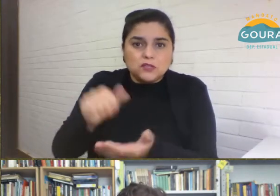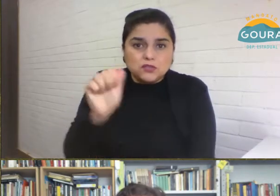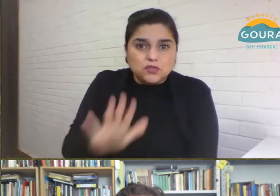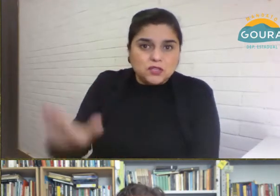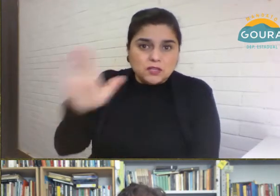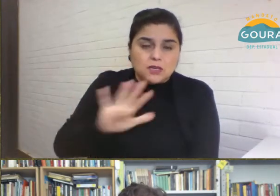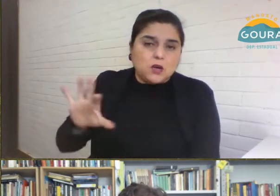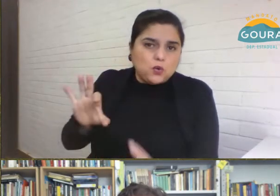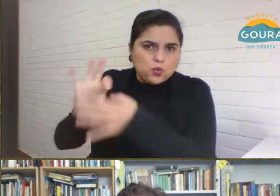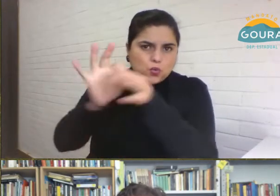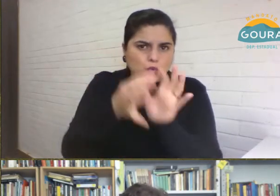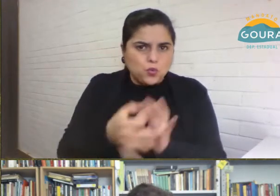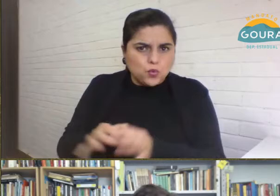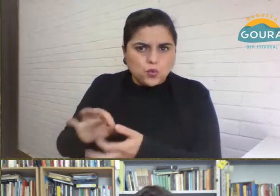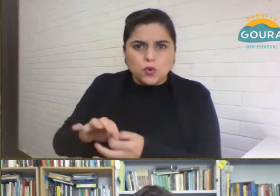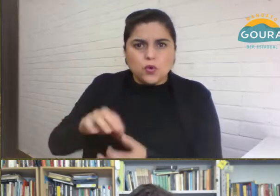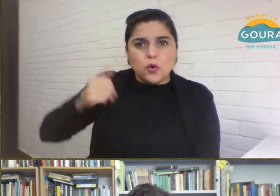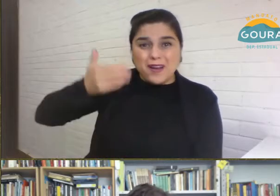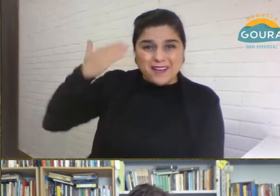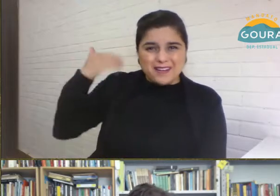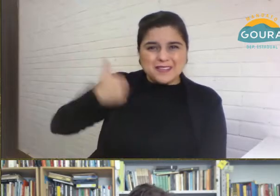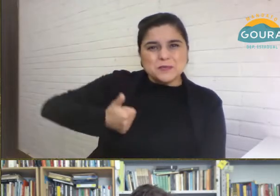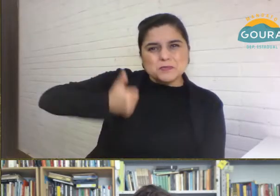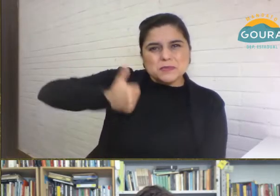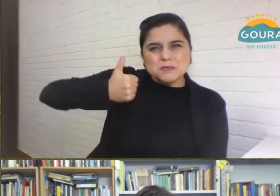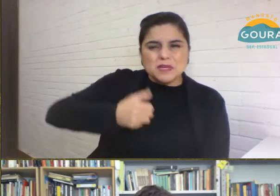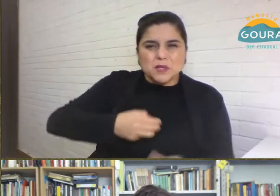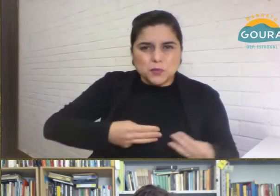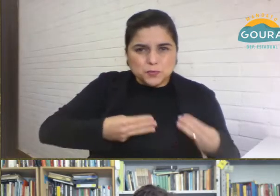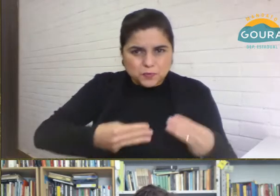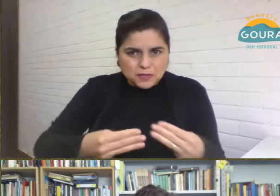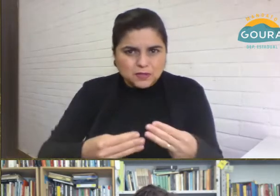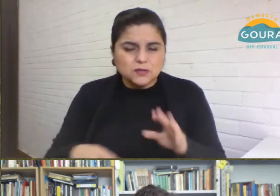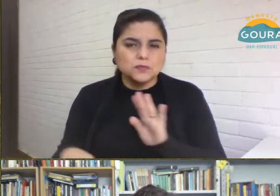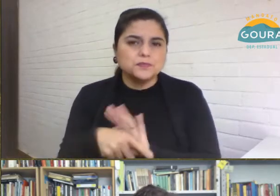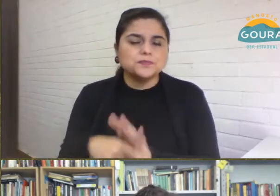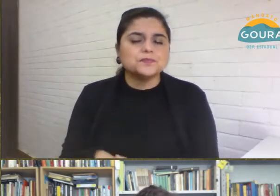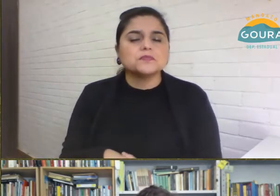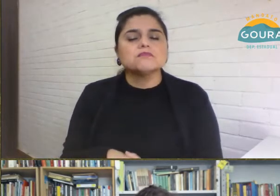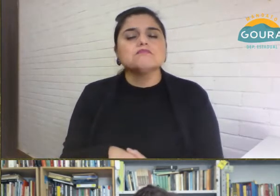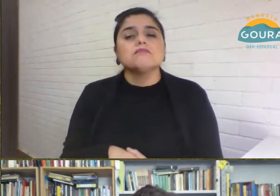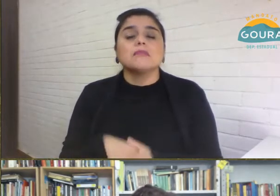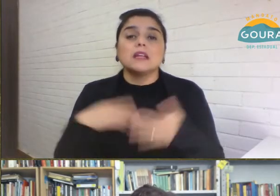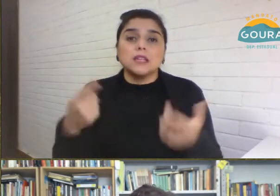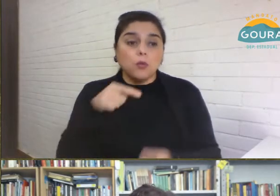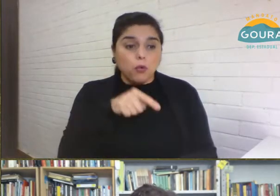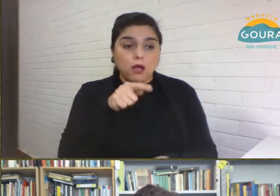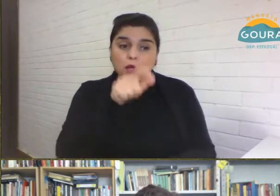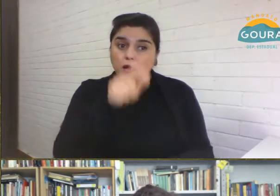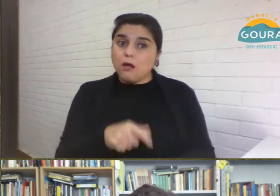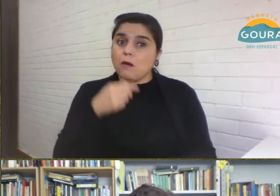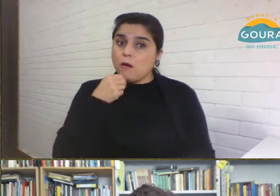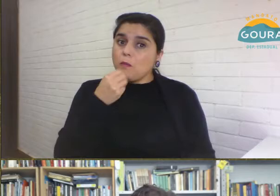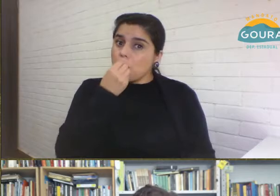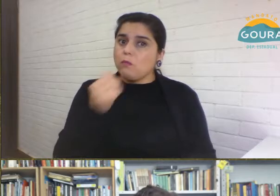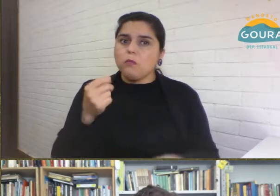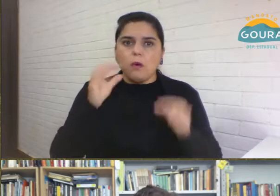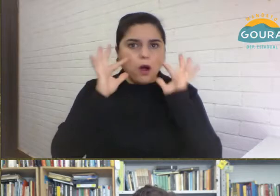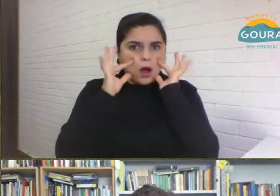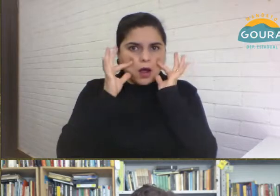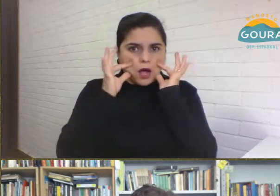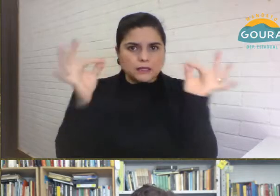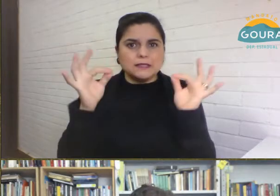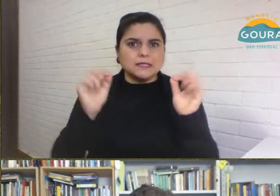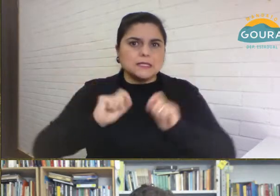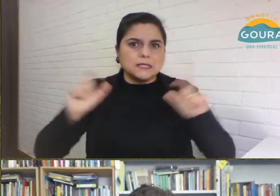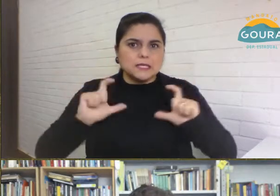na altura era o nosso primeiro-ministro, muito atento a este tema, até porque uma irmã dele,